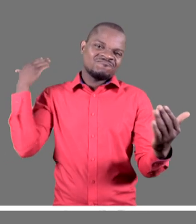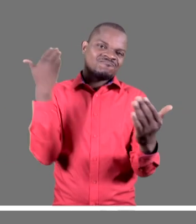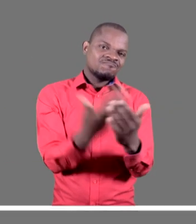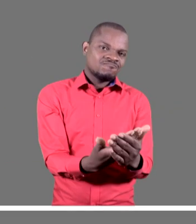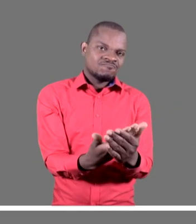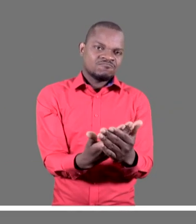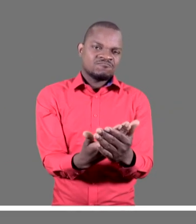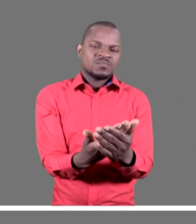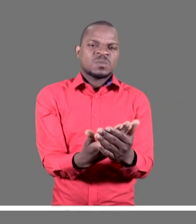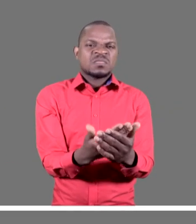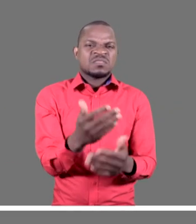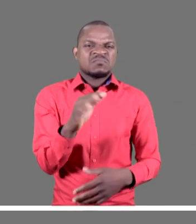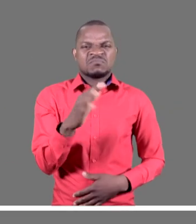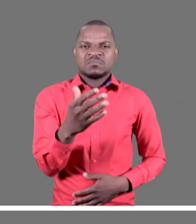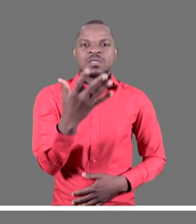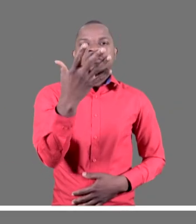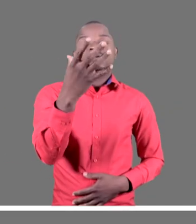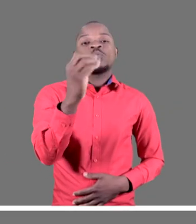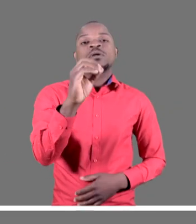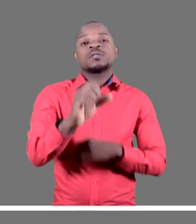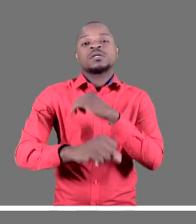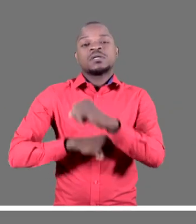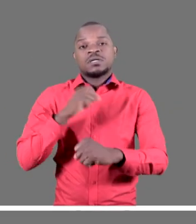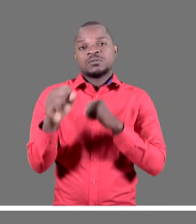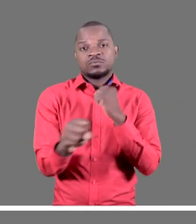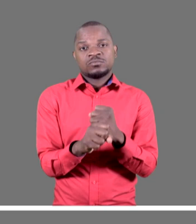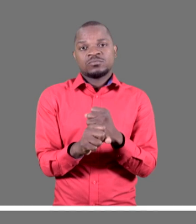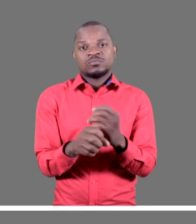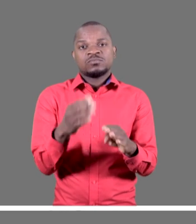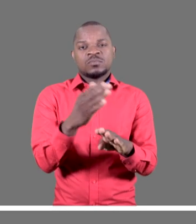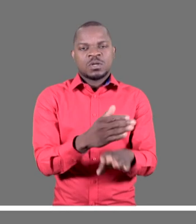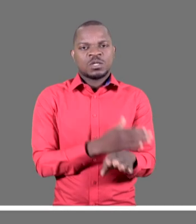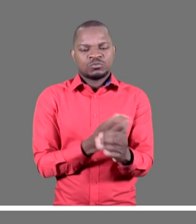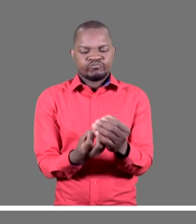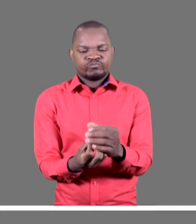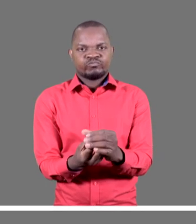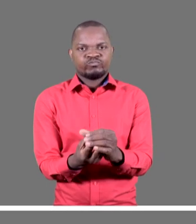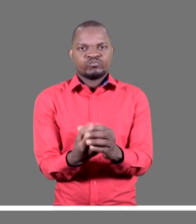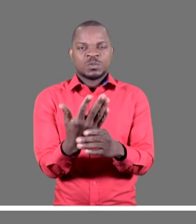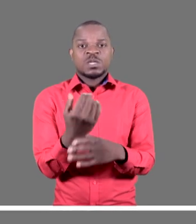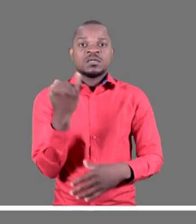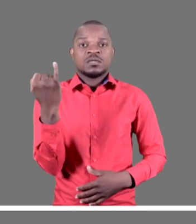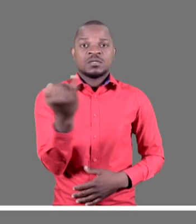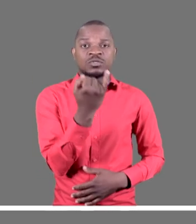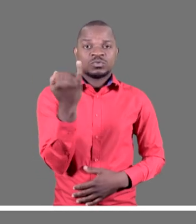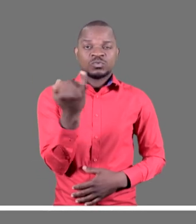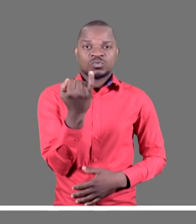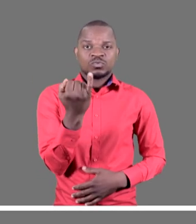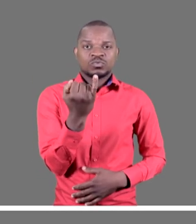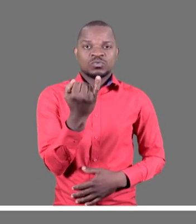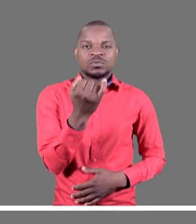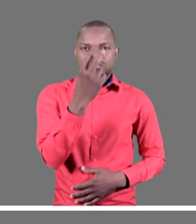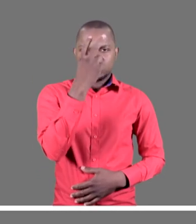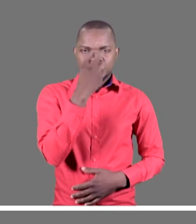menos, há sensivelmente 50 anos, desde a fundação ou a criação do Instituto de Centros Visuais na